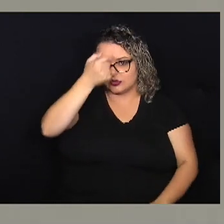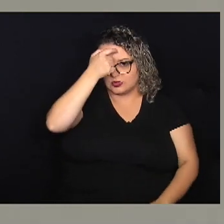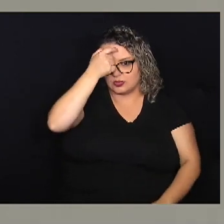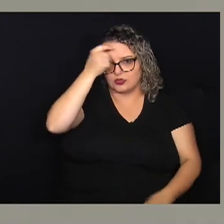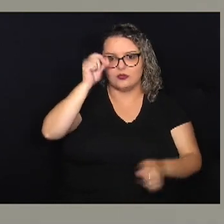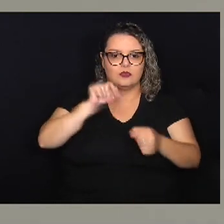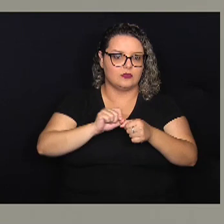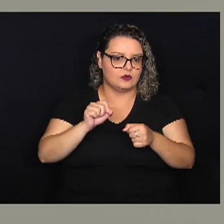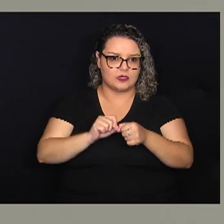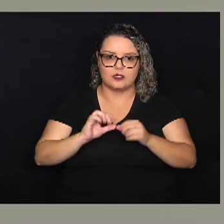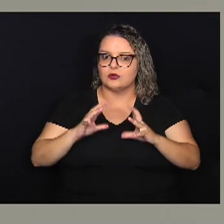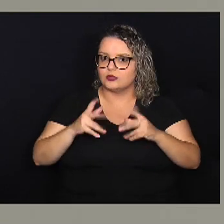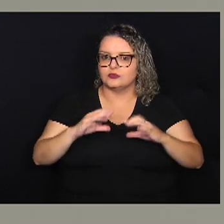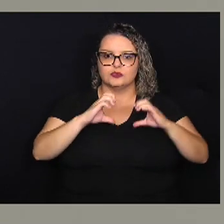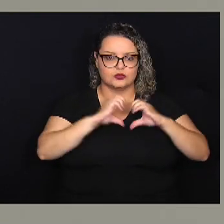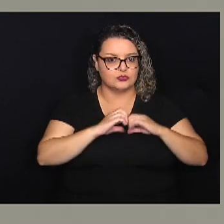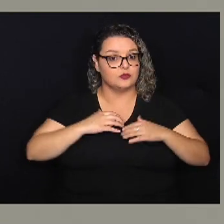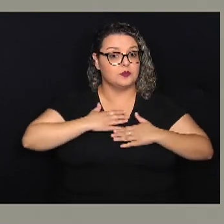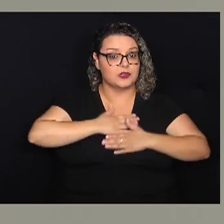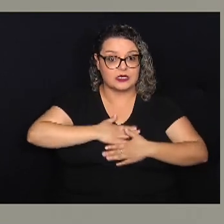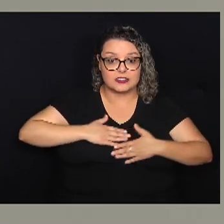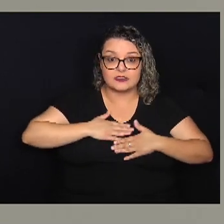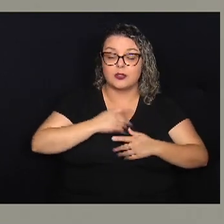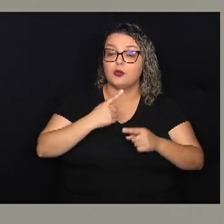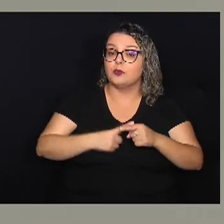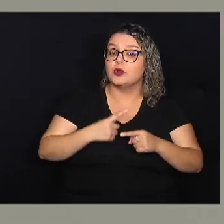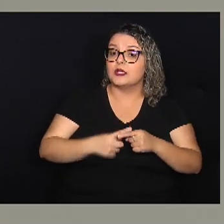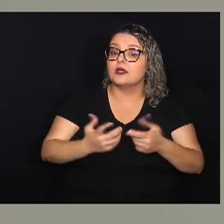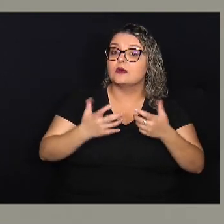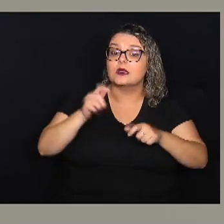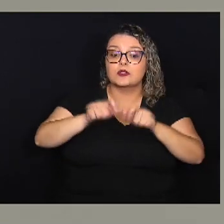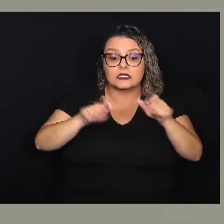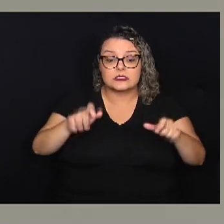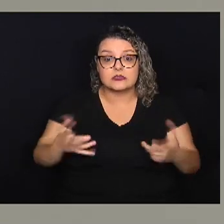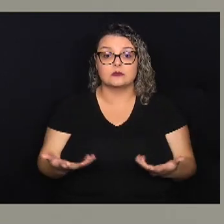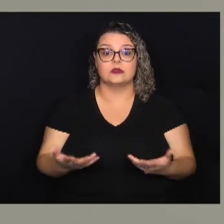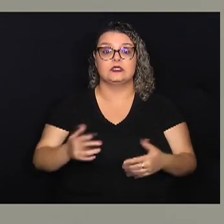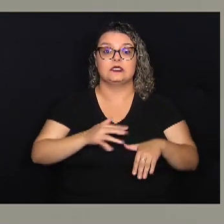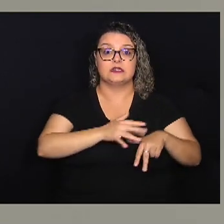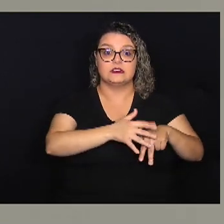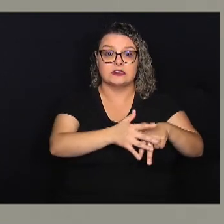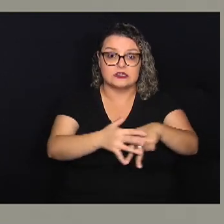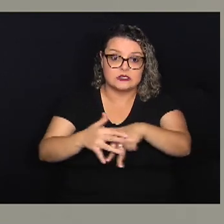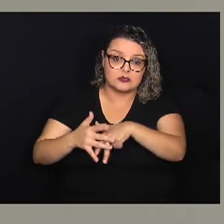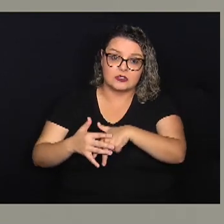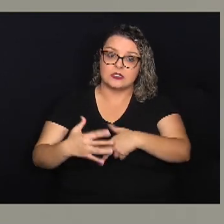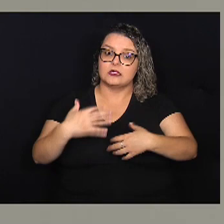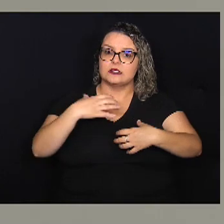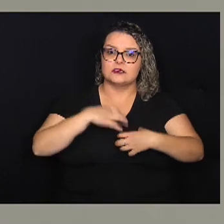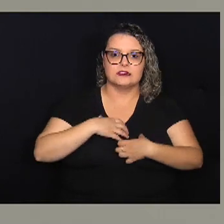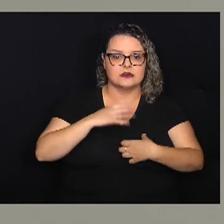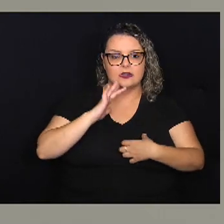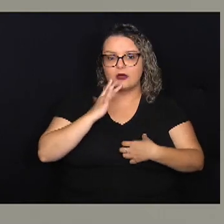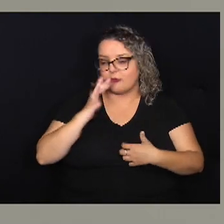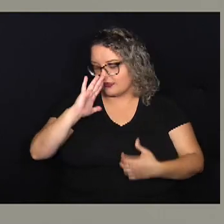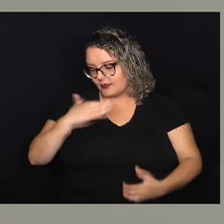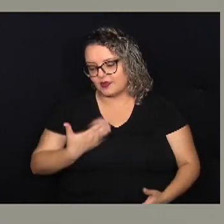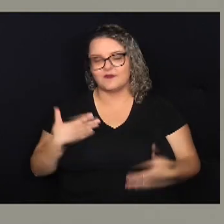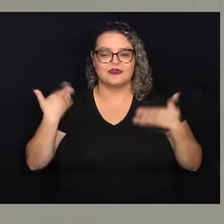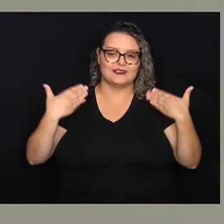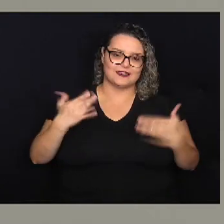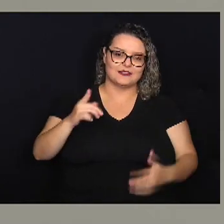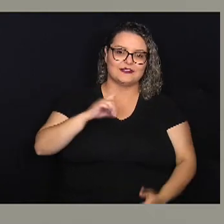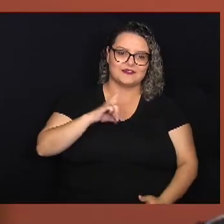com todo o amor, todo o prazer do mundo, porque eu quero que essas pessoas, esses pacientes, sintam o mesmo privilégio, a mesma alegria que eu tive